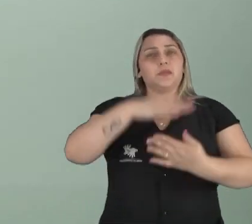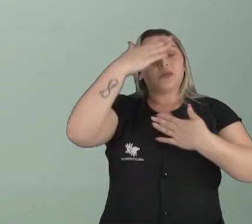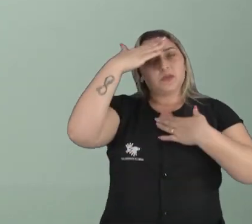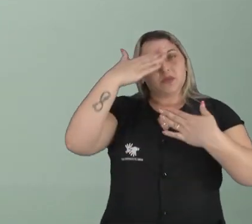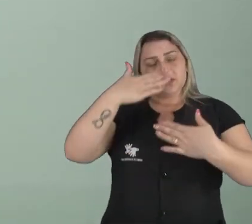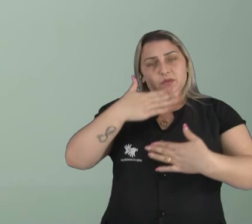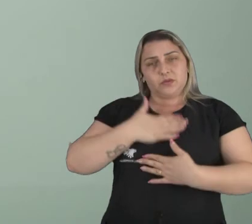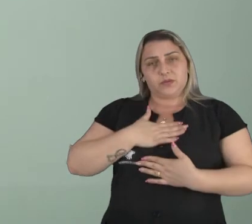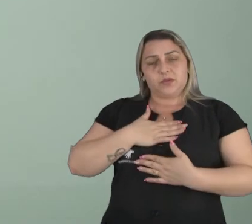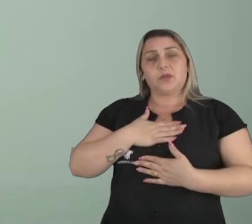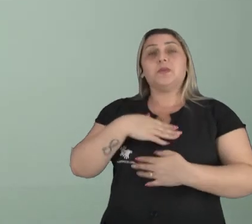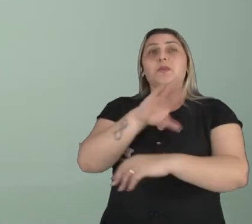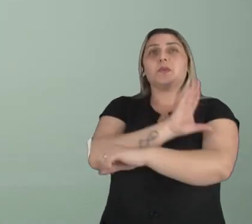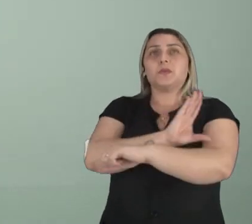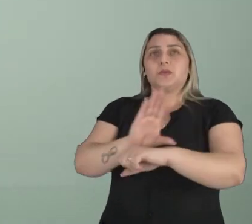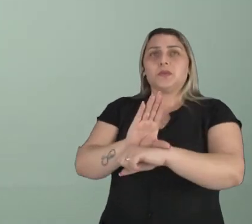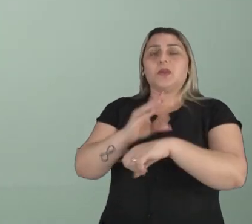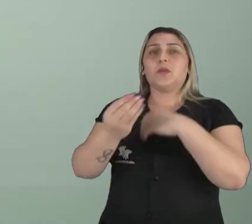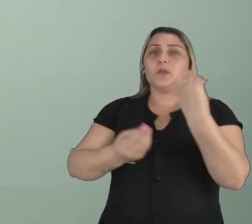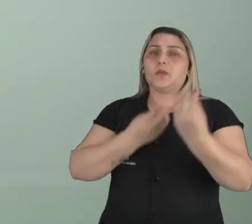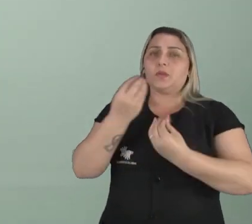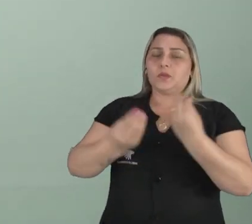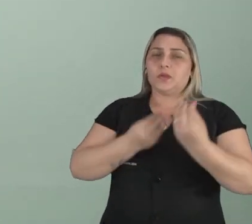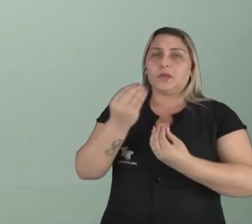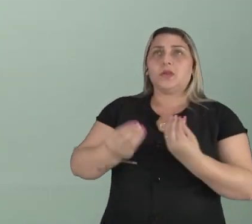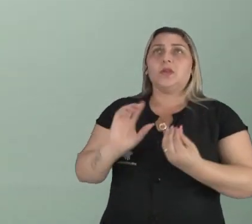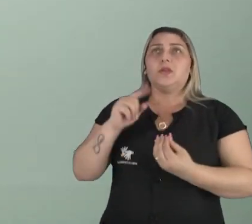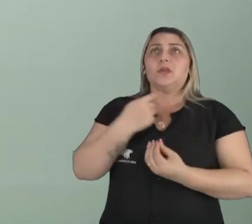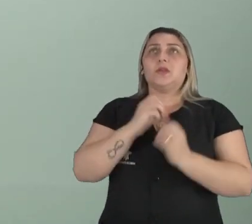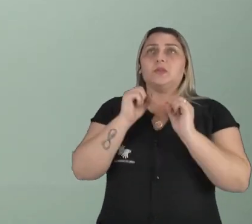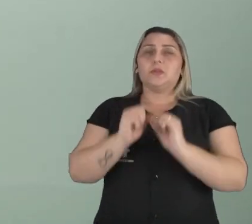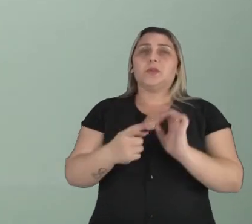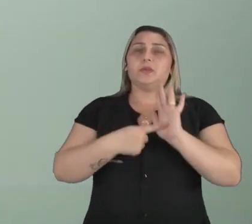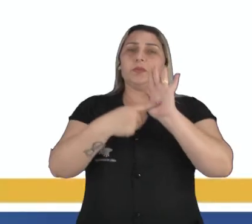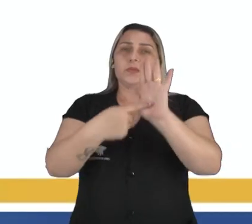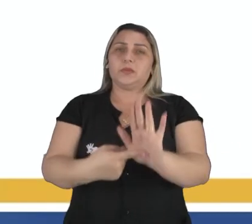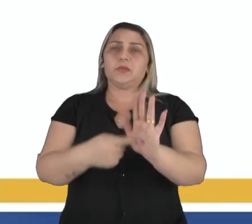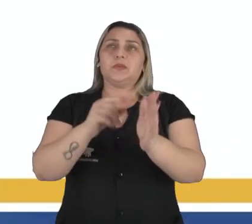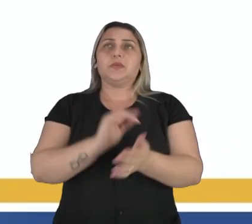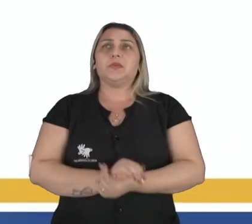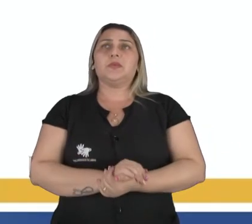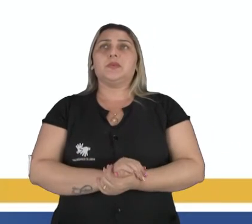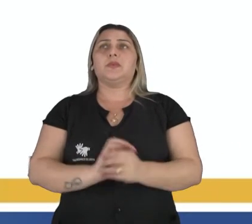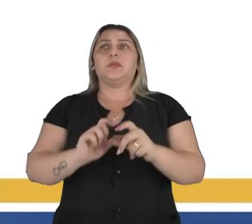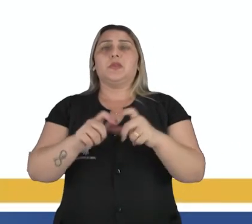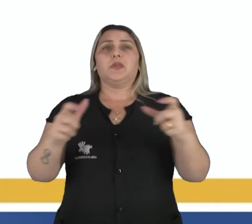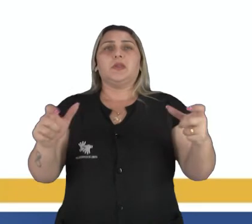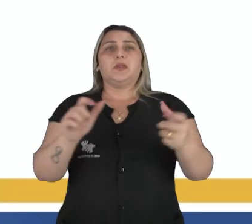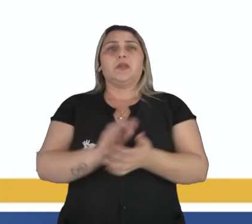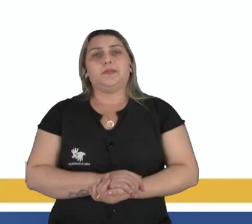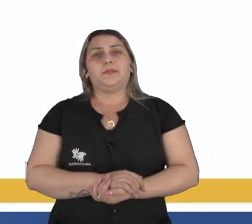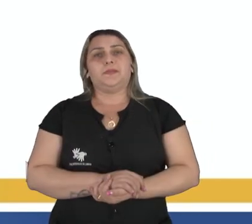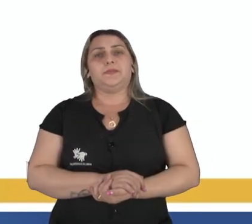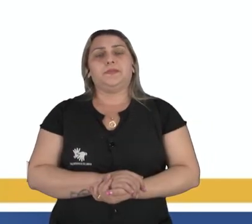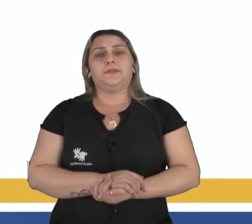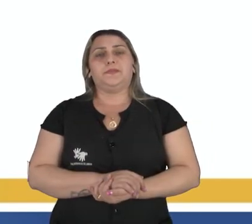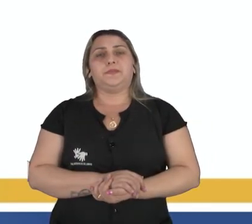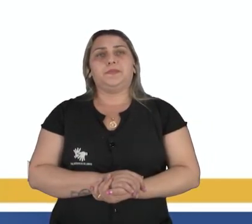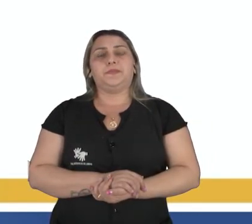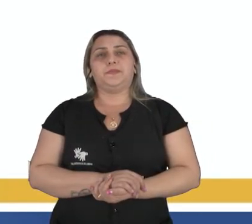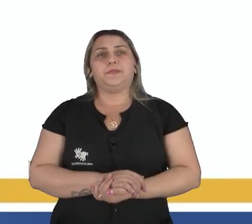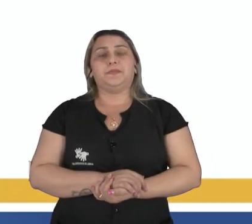corporal a diversidade cultural como é a gente vai mostrar de uma forma que bem bem Ampla né bom